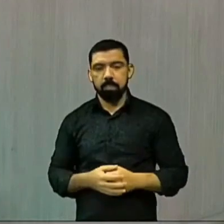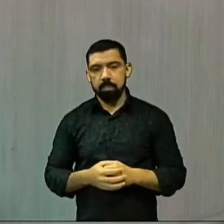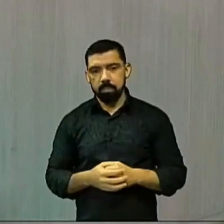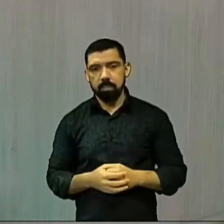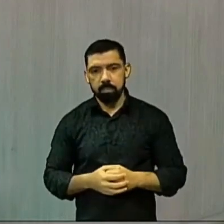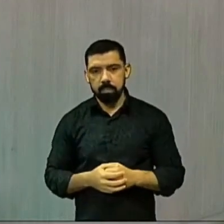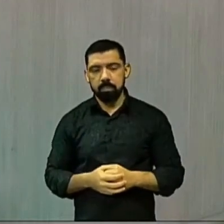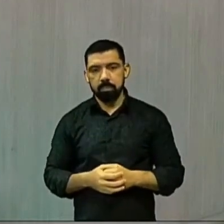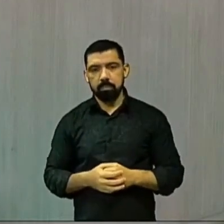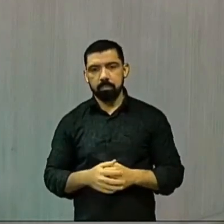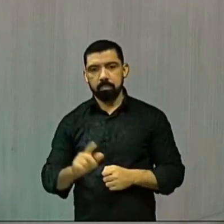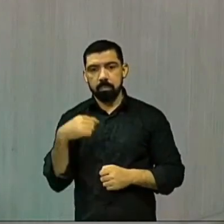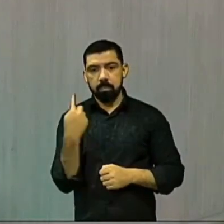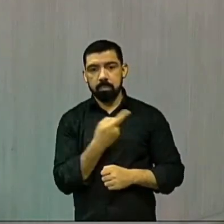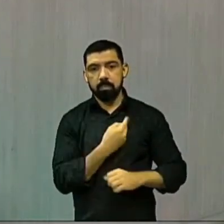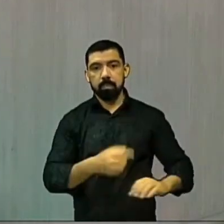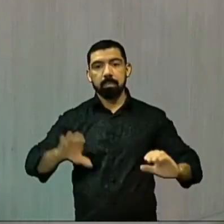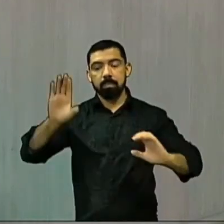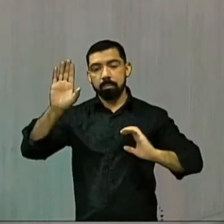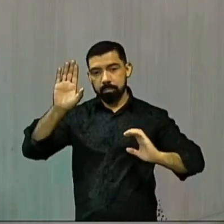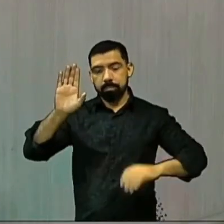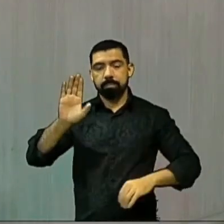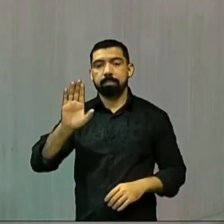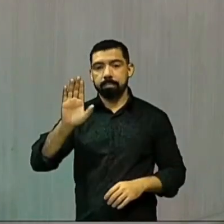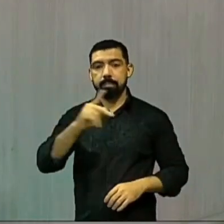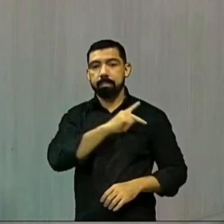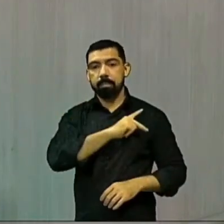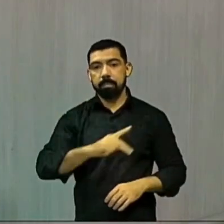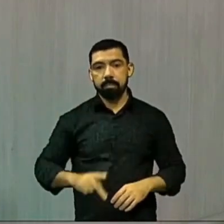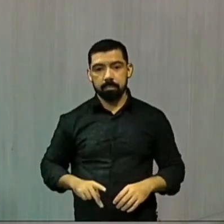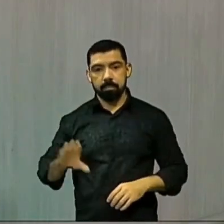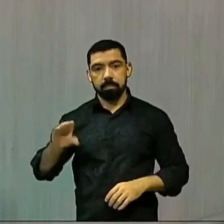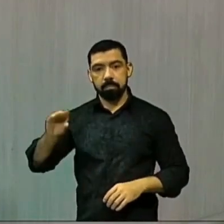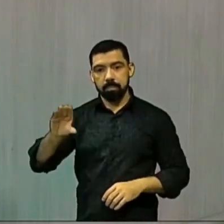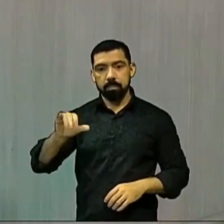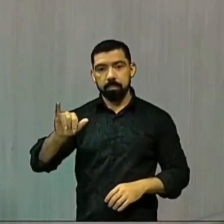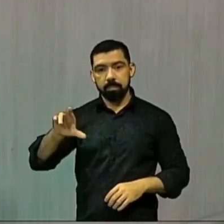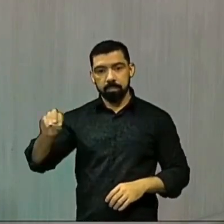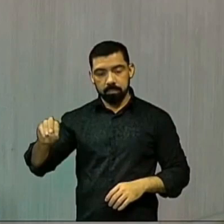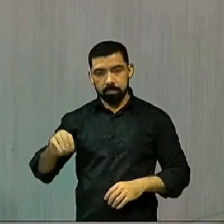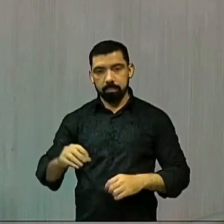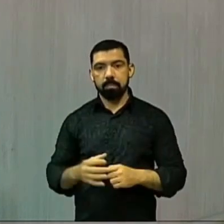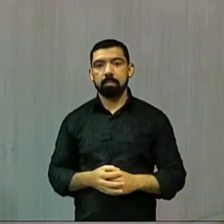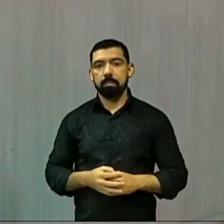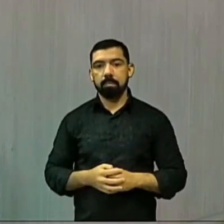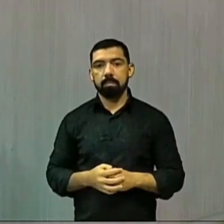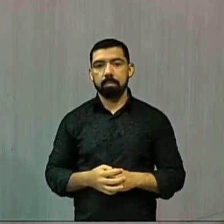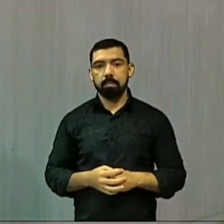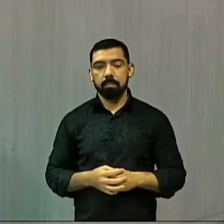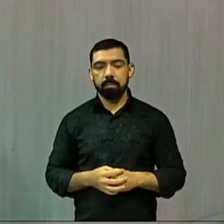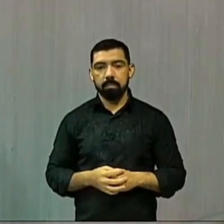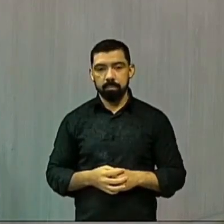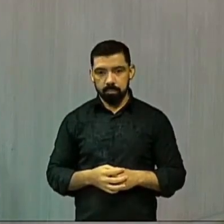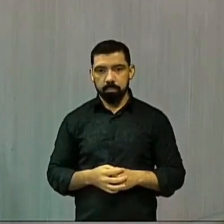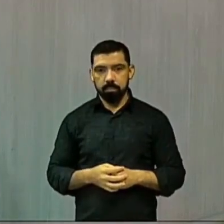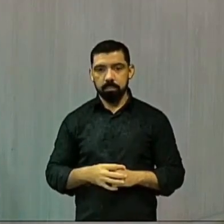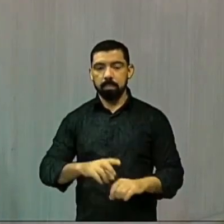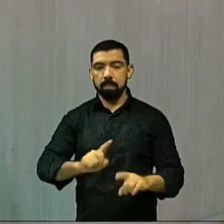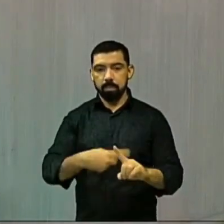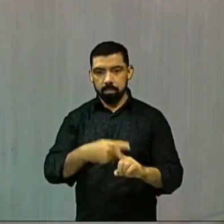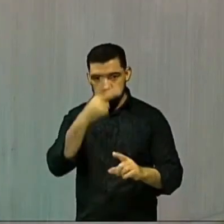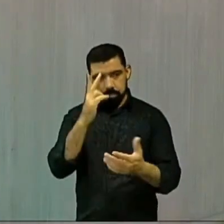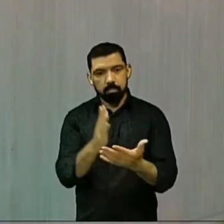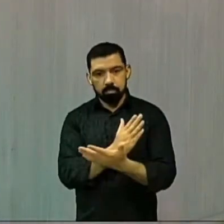do nosso candidato a presidente Ciro Gomes, em quem eu votei, e de mais